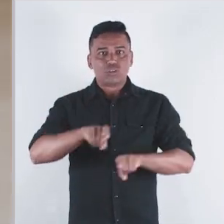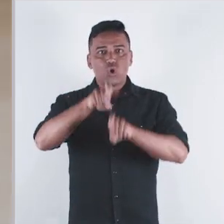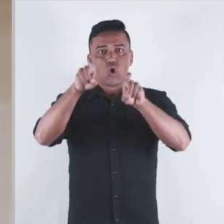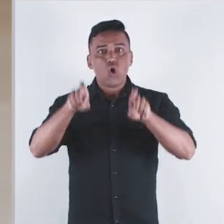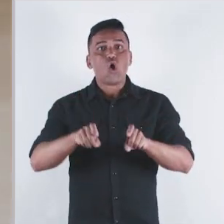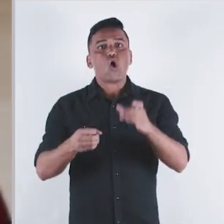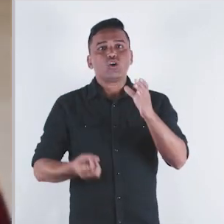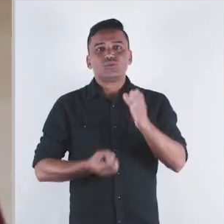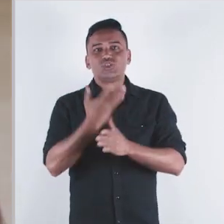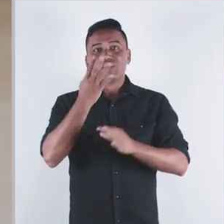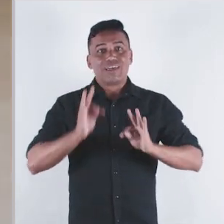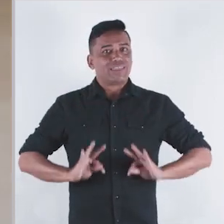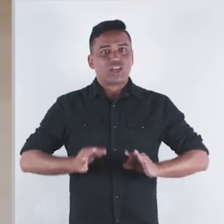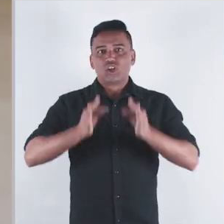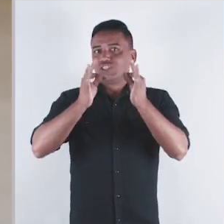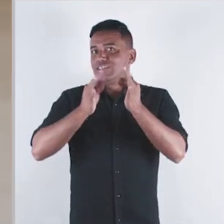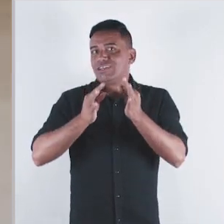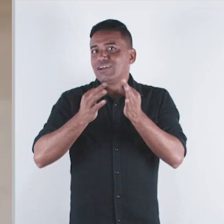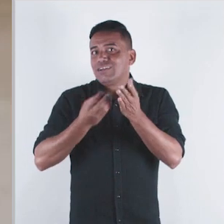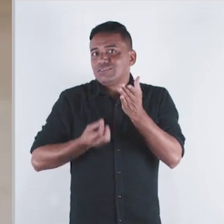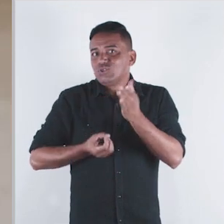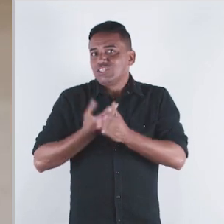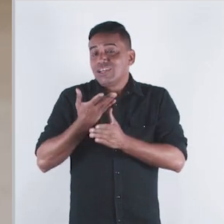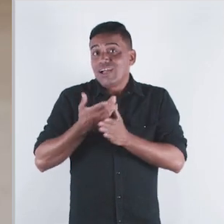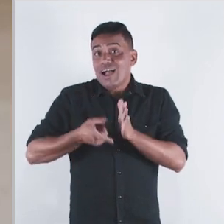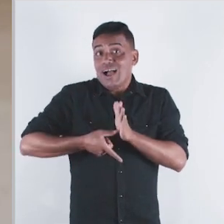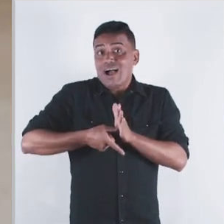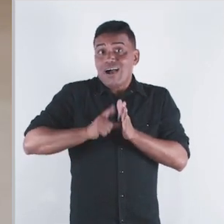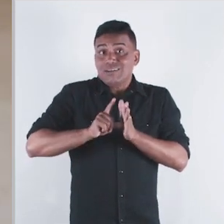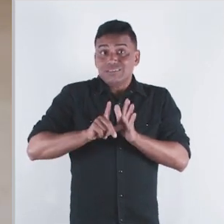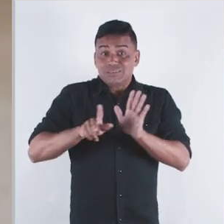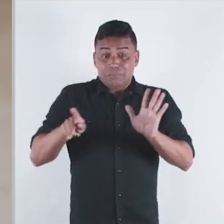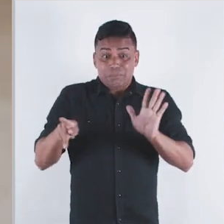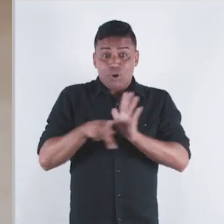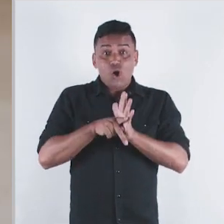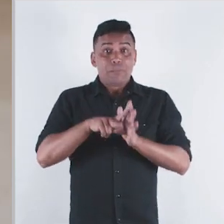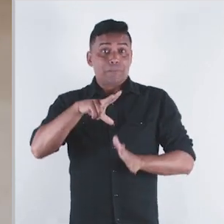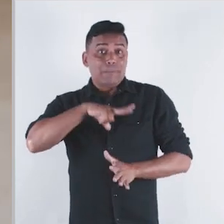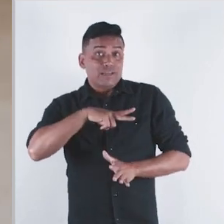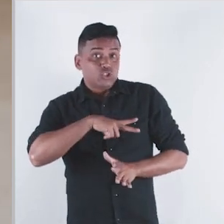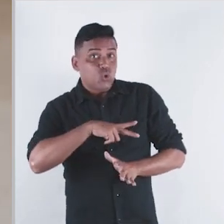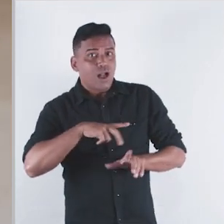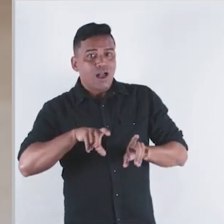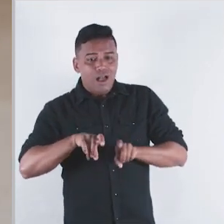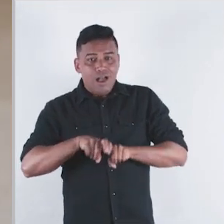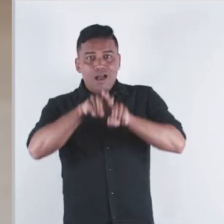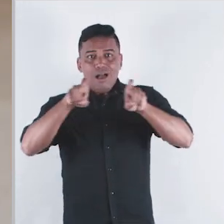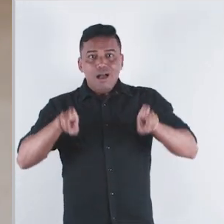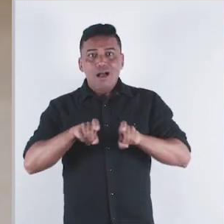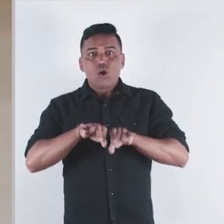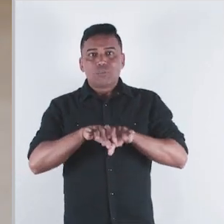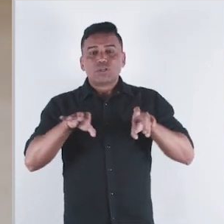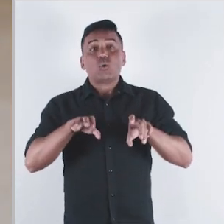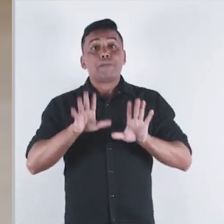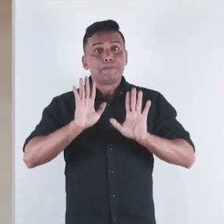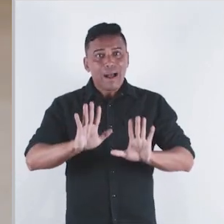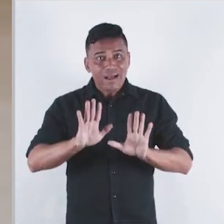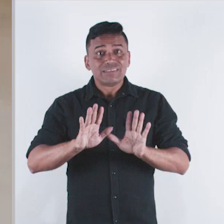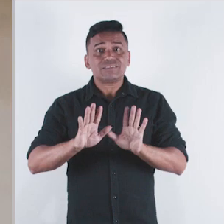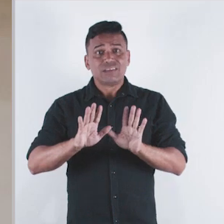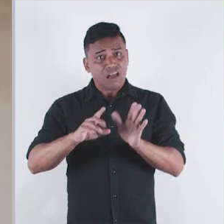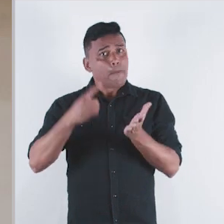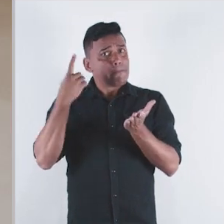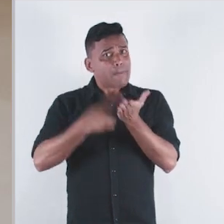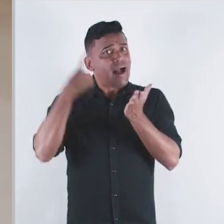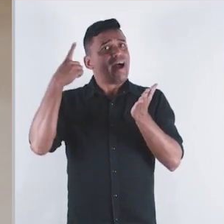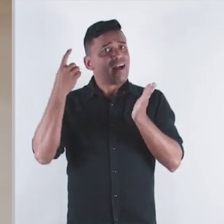a surgir antes mesmo até do computador pessoal. Mas os marcos, eles estão localizados mais ou menos por